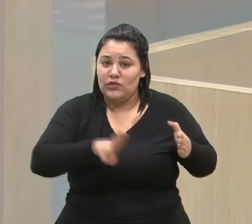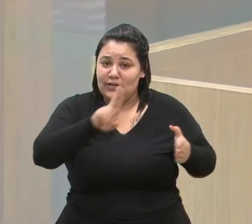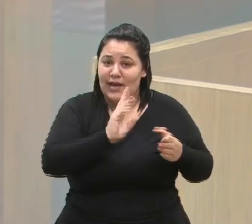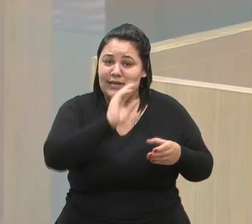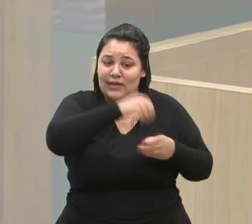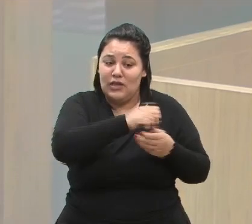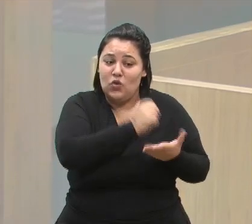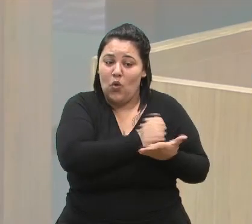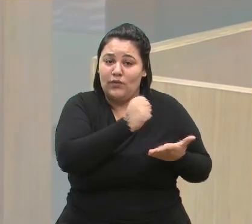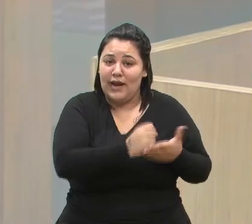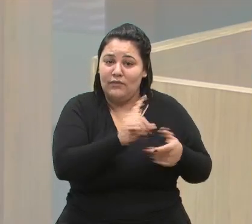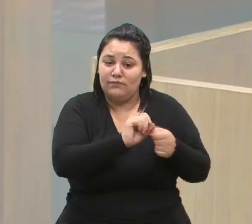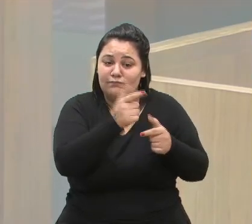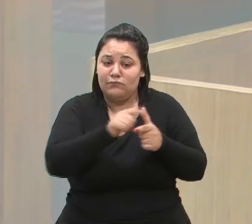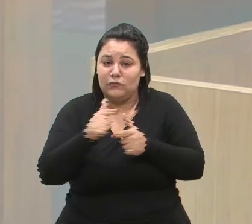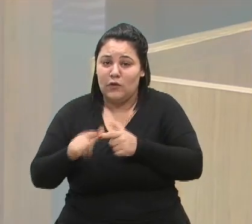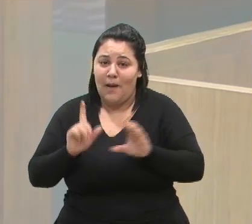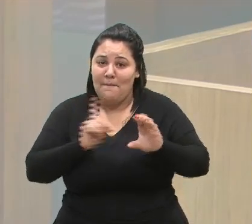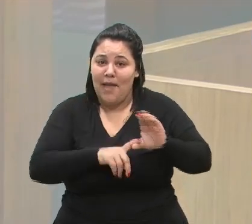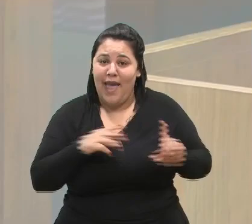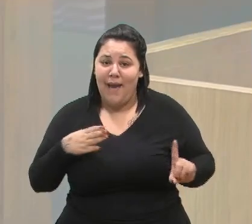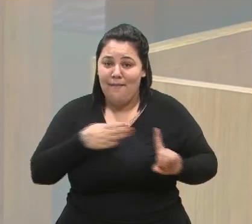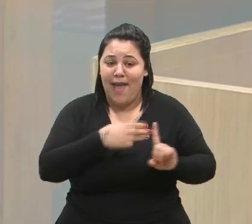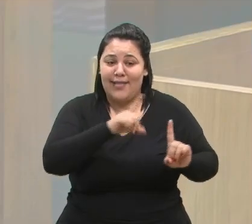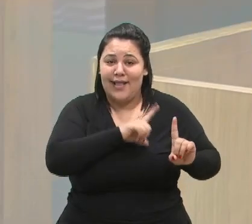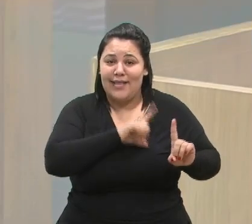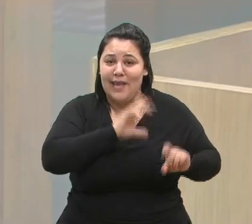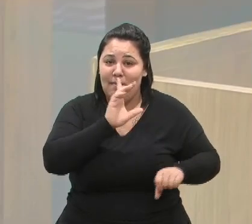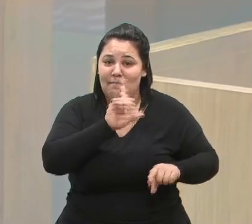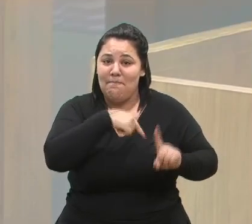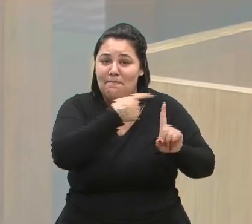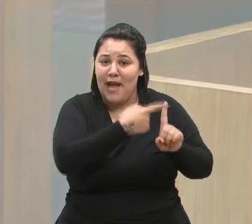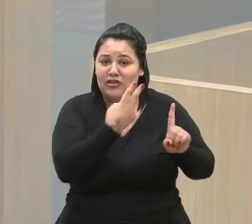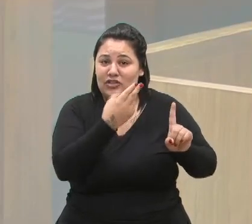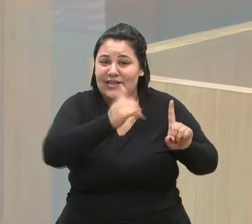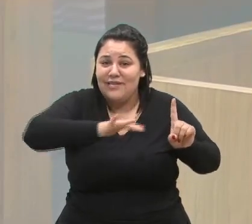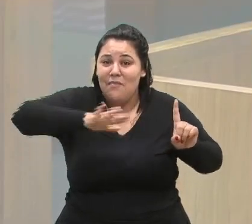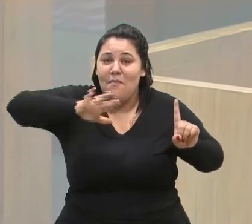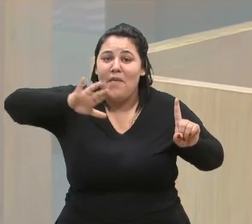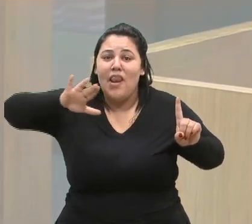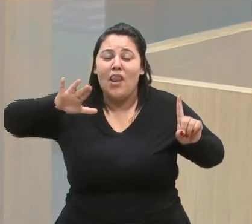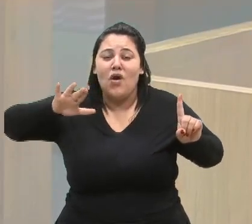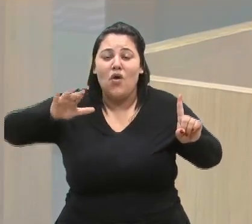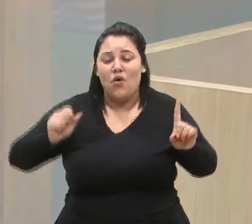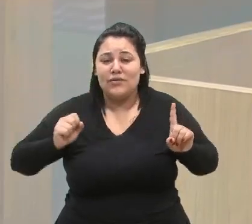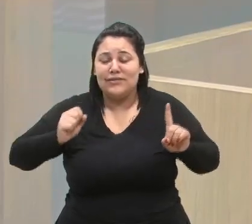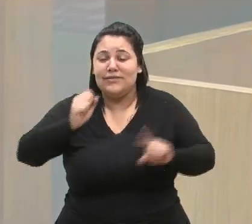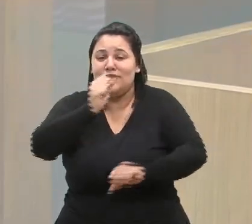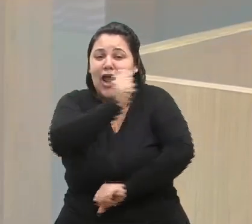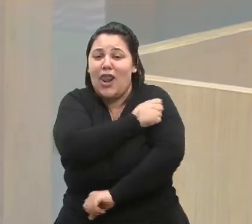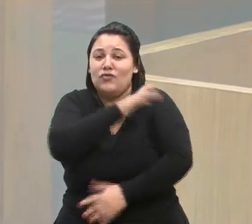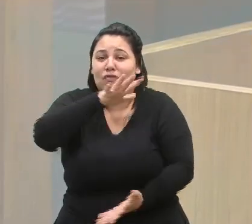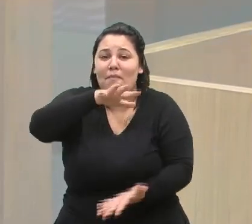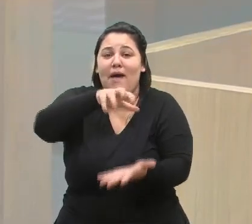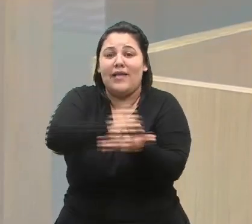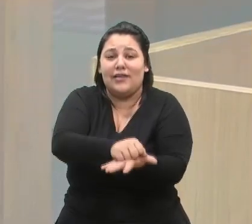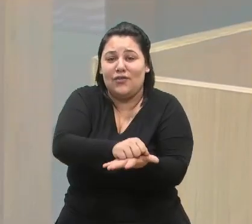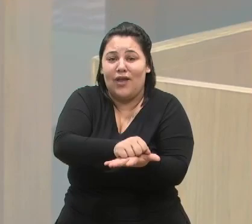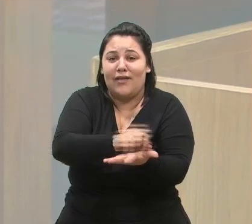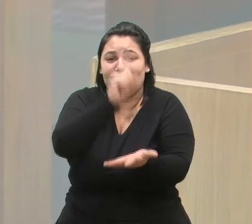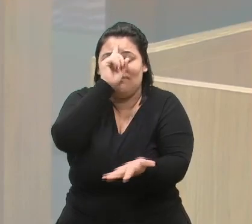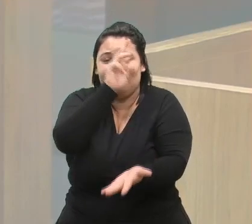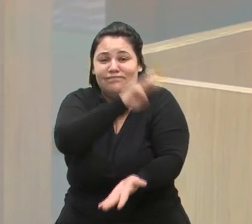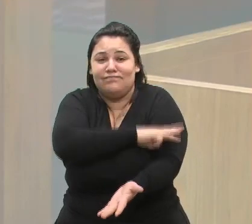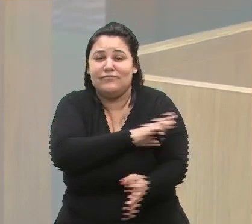de dívidas. A meta é ter mais de 3 milhões de alunos matriculados no ensino